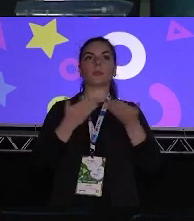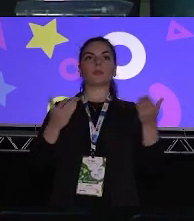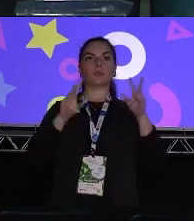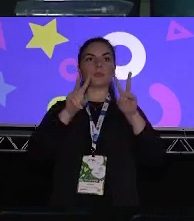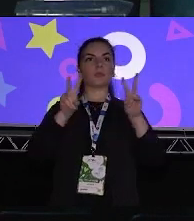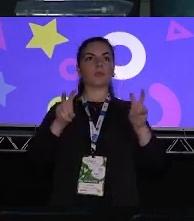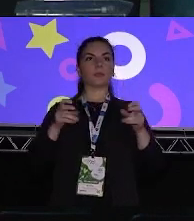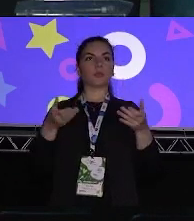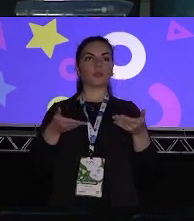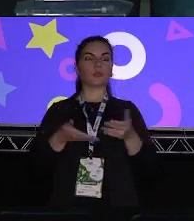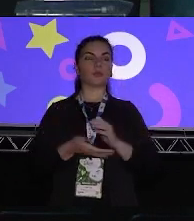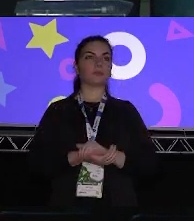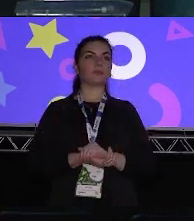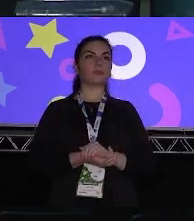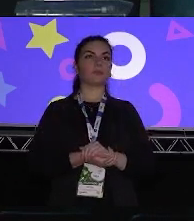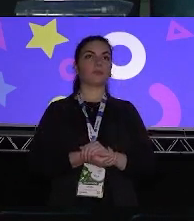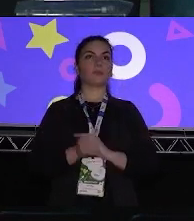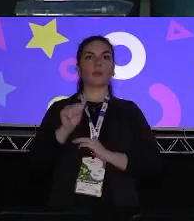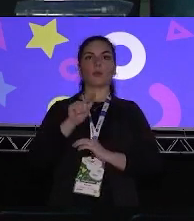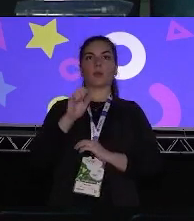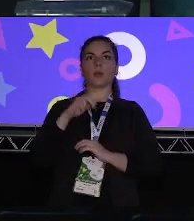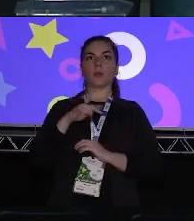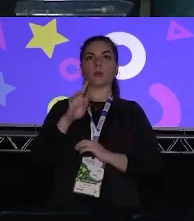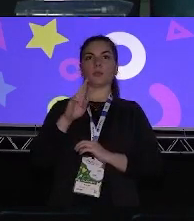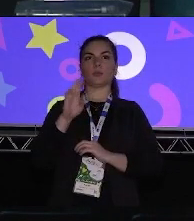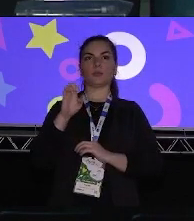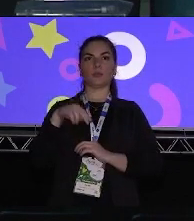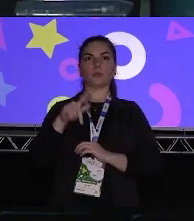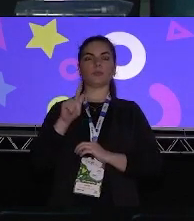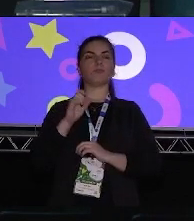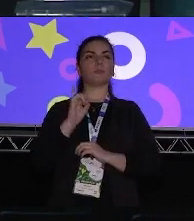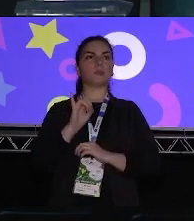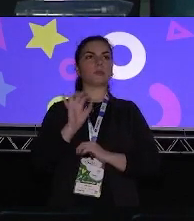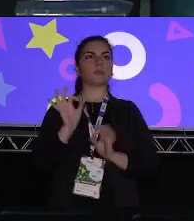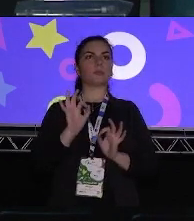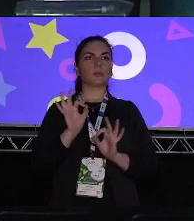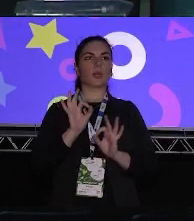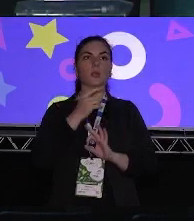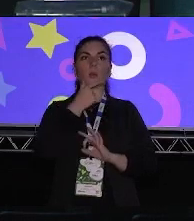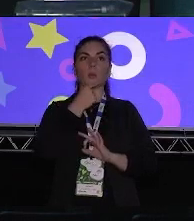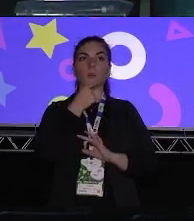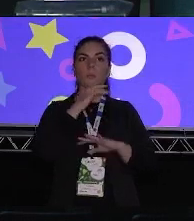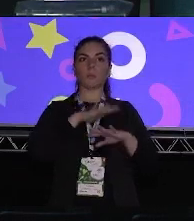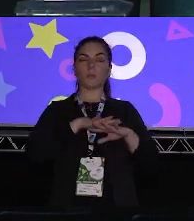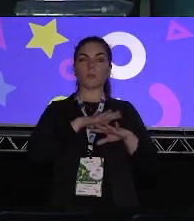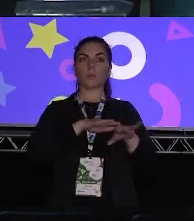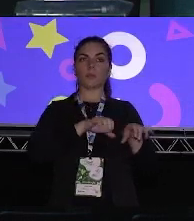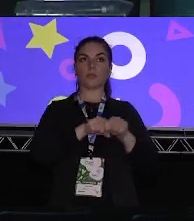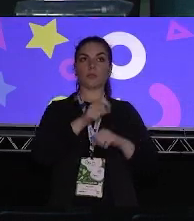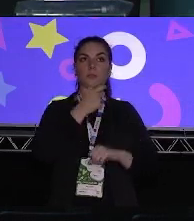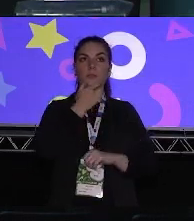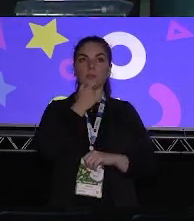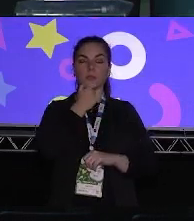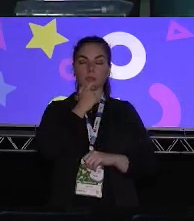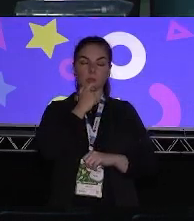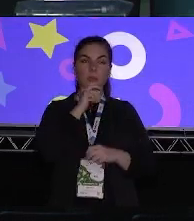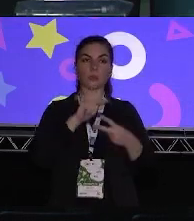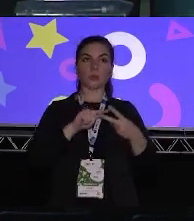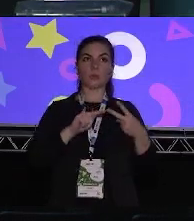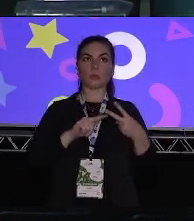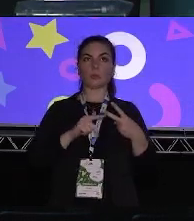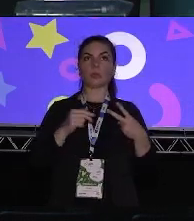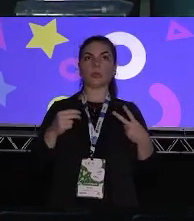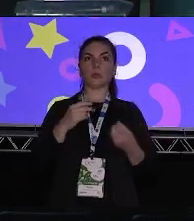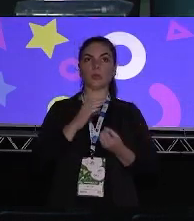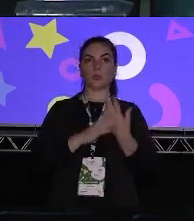da sala, que é do Alan Turing. Se não fosse por esse matemático britânico, duas coisas certamente não teriam